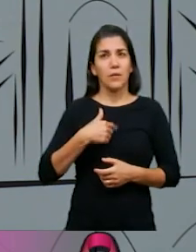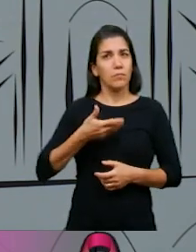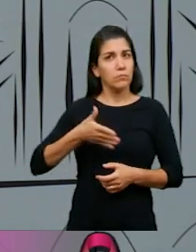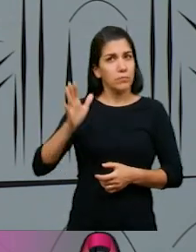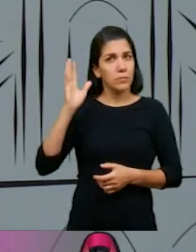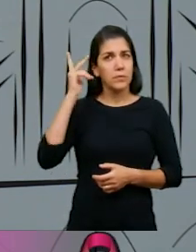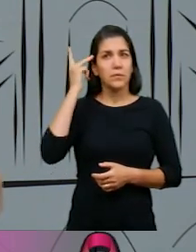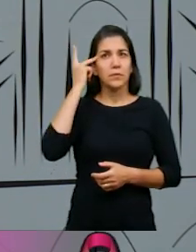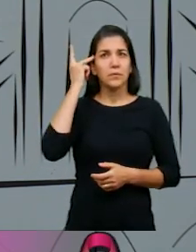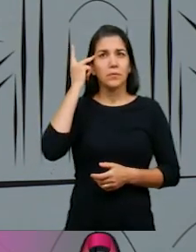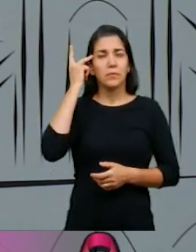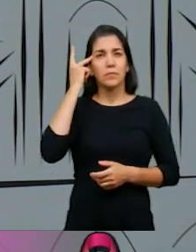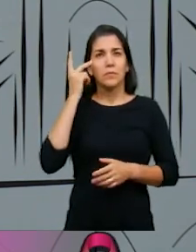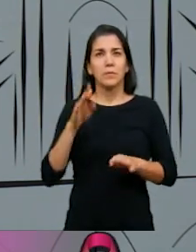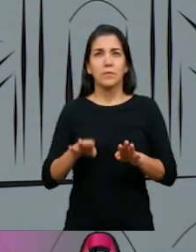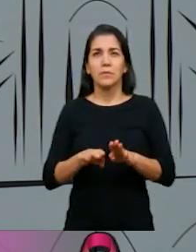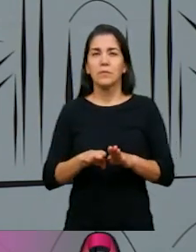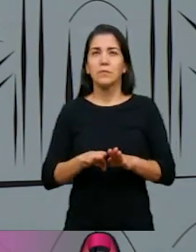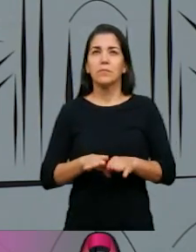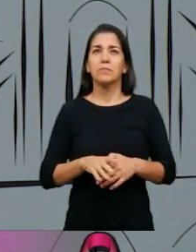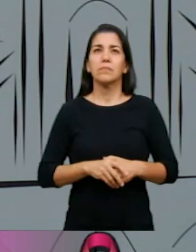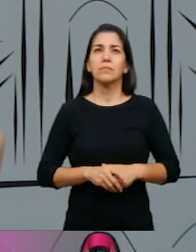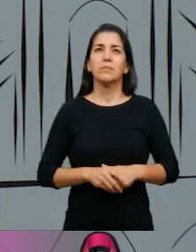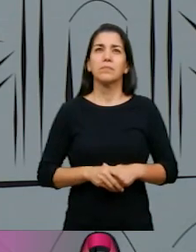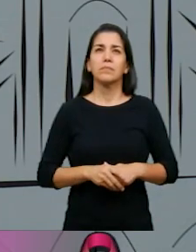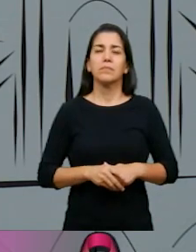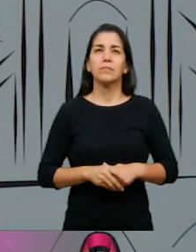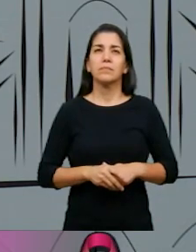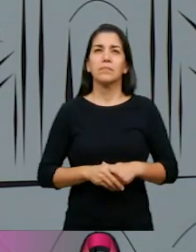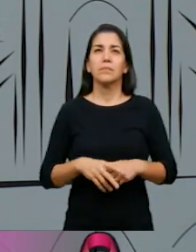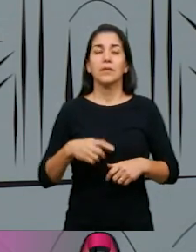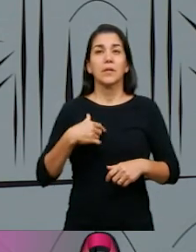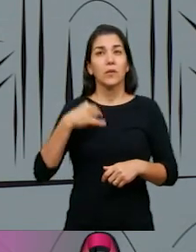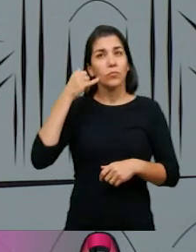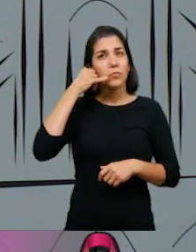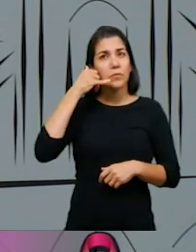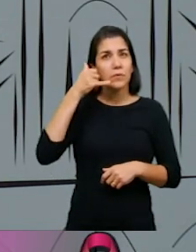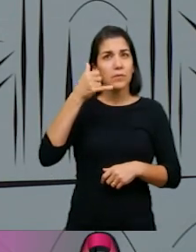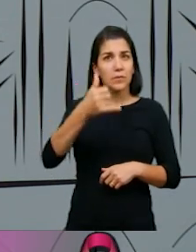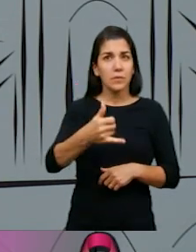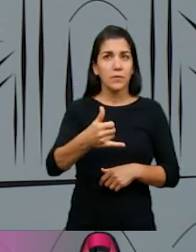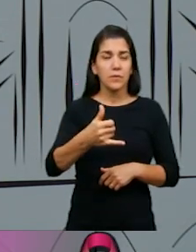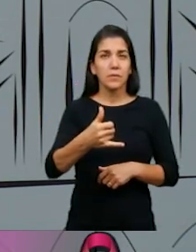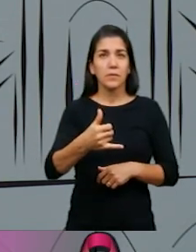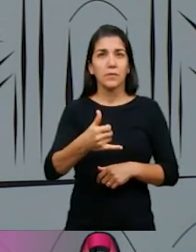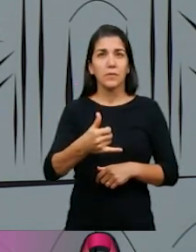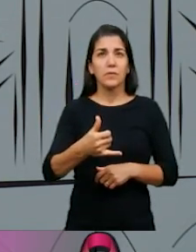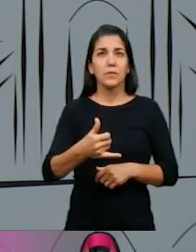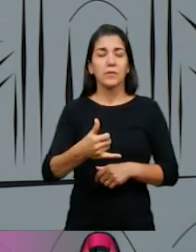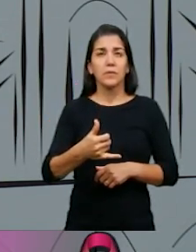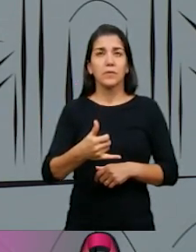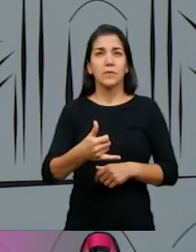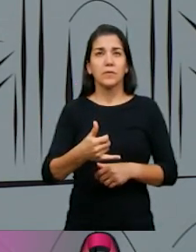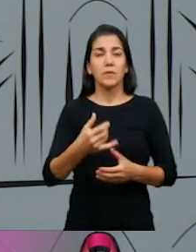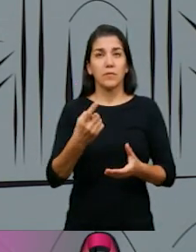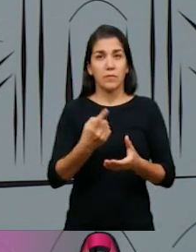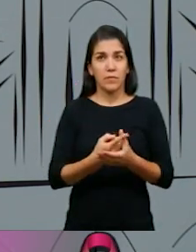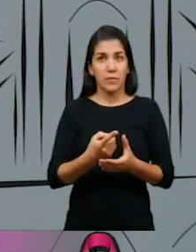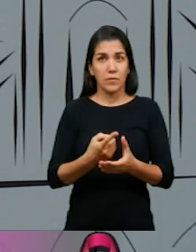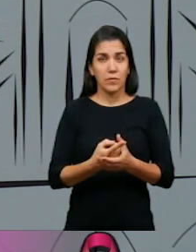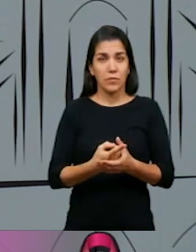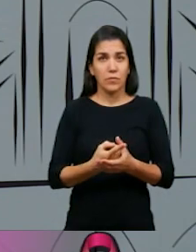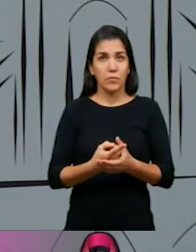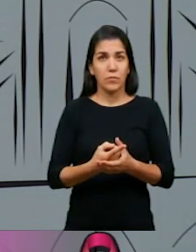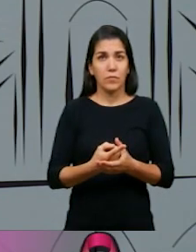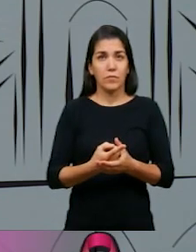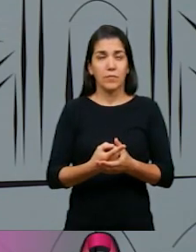Boato, o vereador Dunga, eu até liguei para o Dunga quando estava a caminho de São Paulo, perguntando se ele ia estar na Lesp, ele falou, não, já saí,